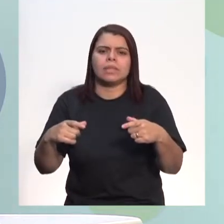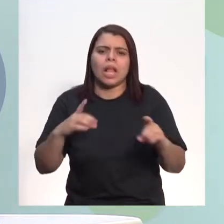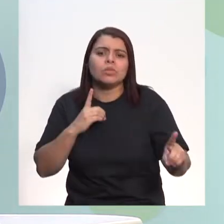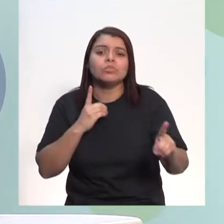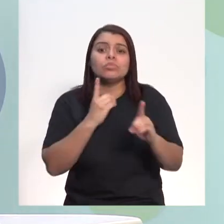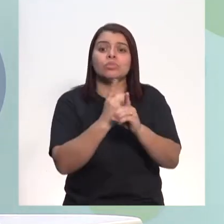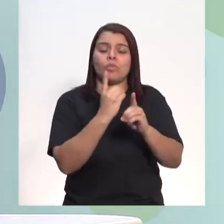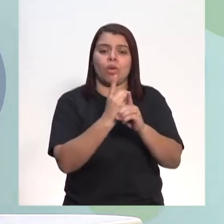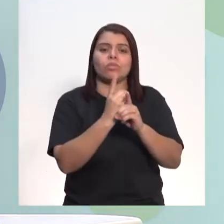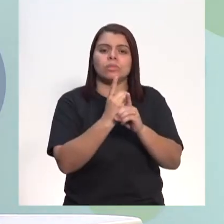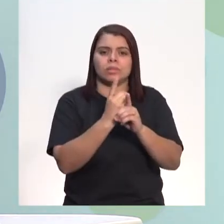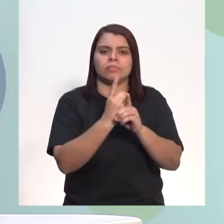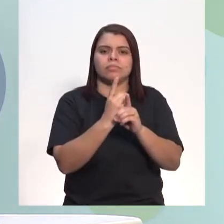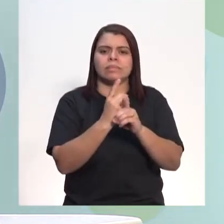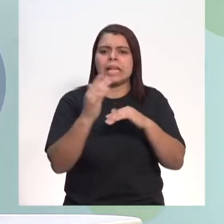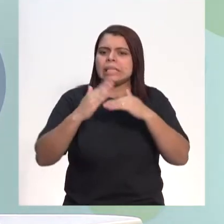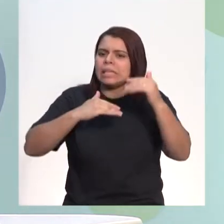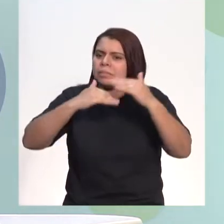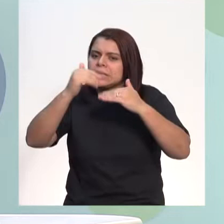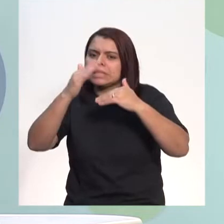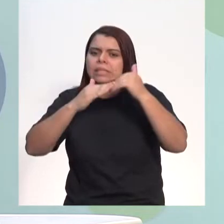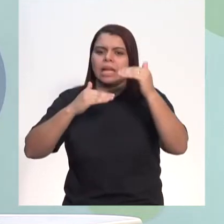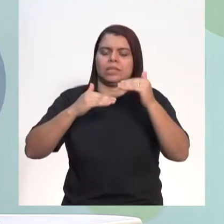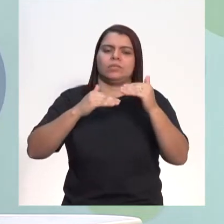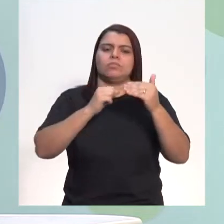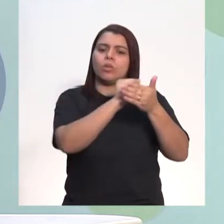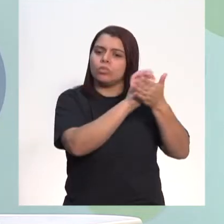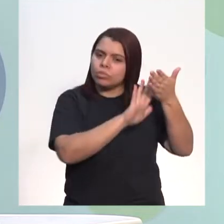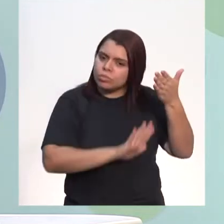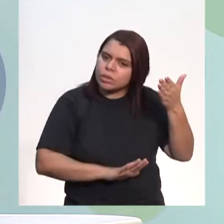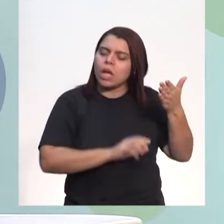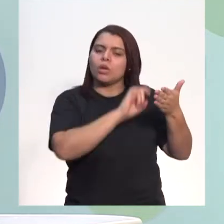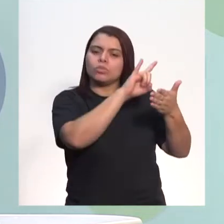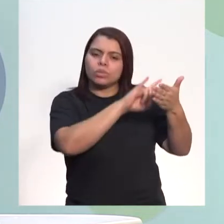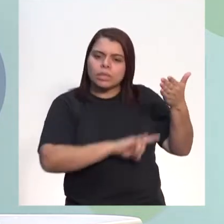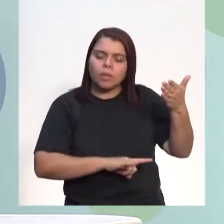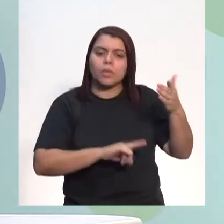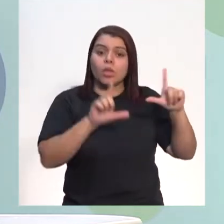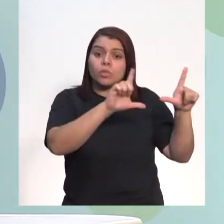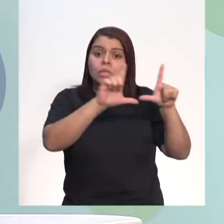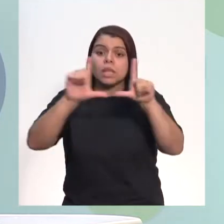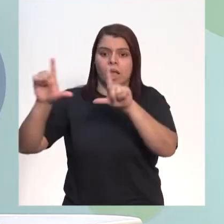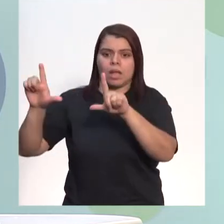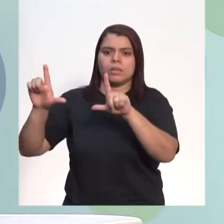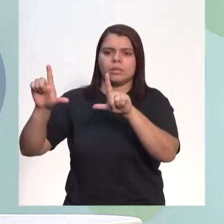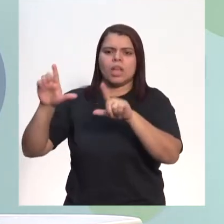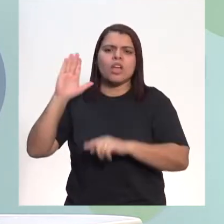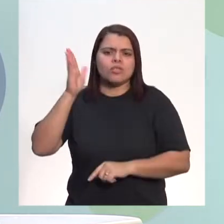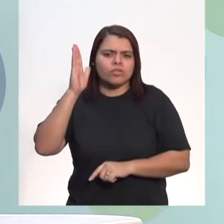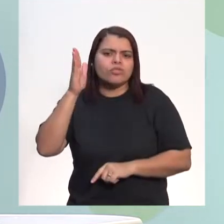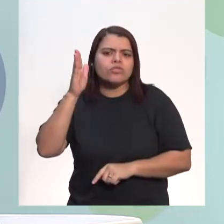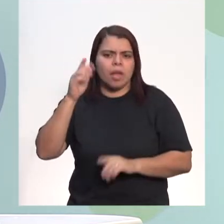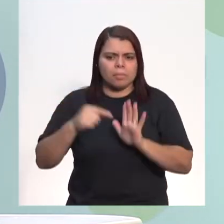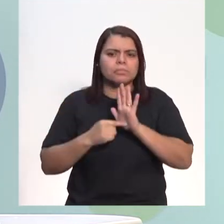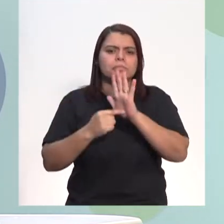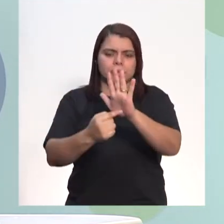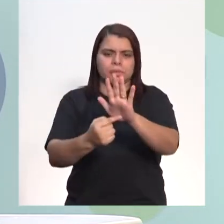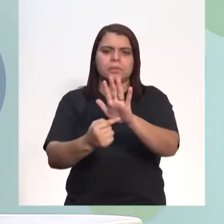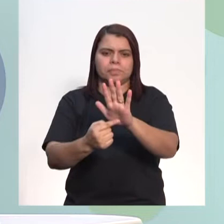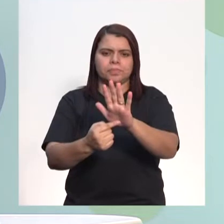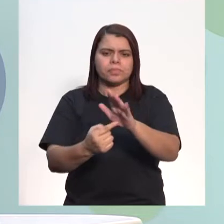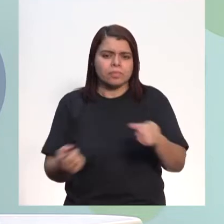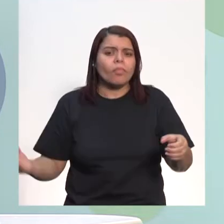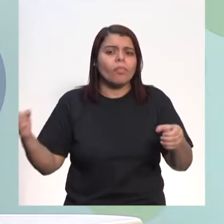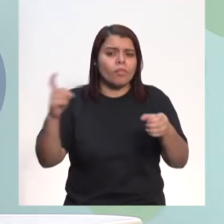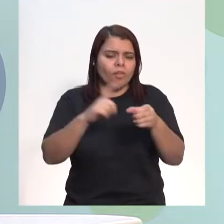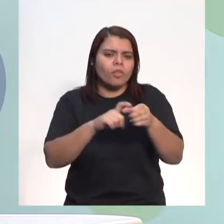podemos encontrar essas habilidades, esse material, né? Então, no slide nós passamos aqui, eu até posso depois voltar um pouquinho para a gente